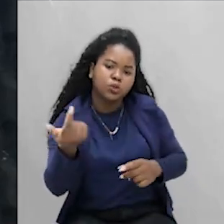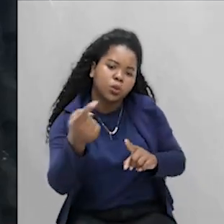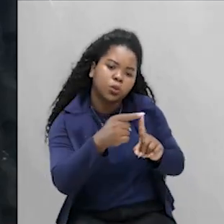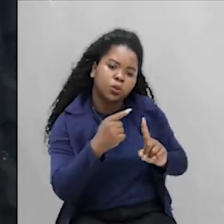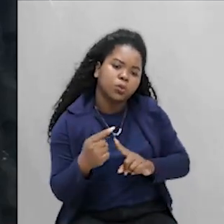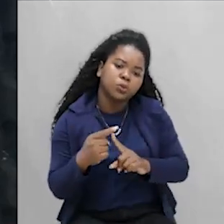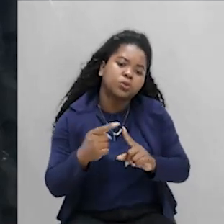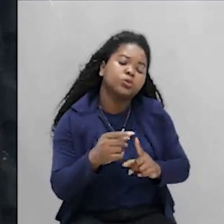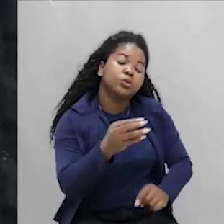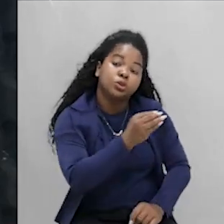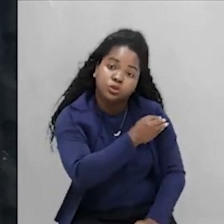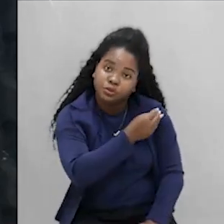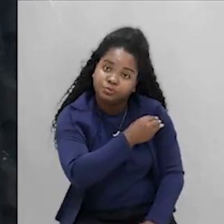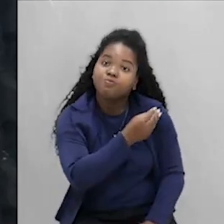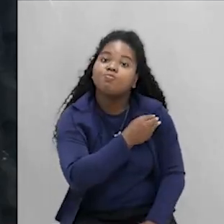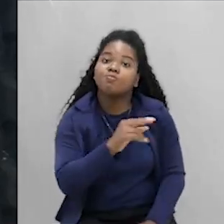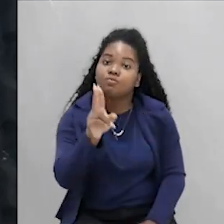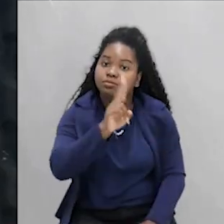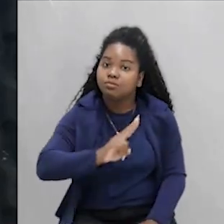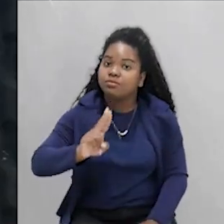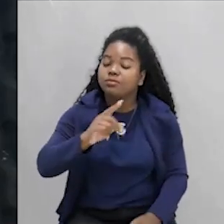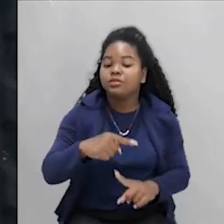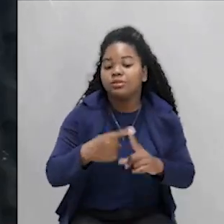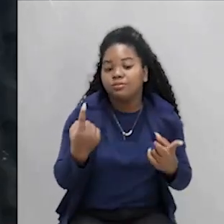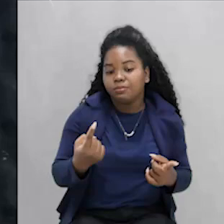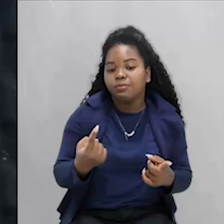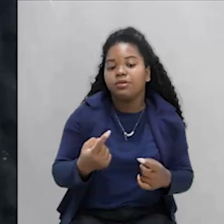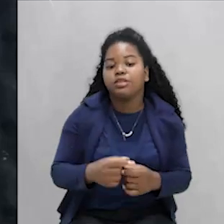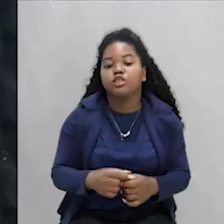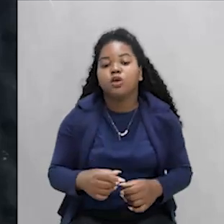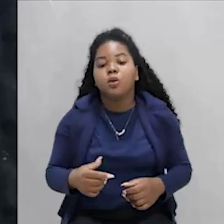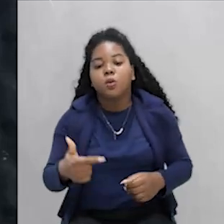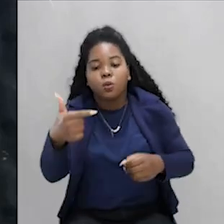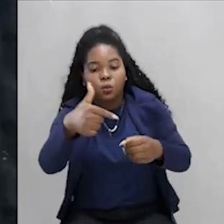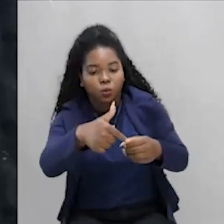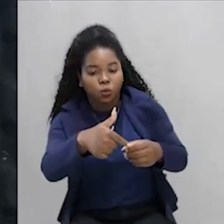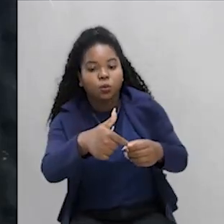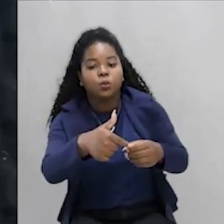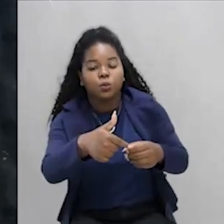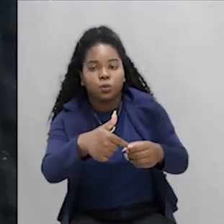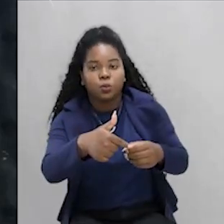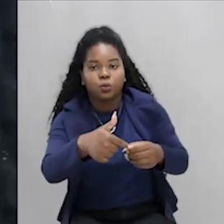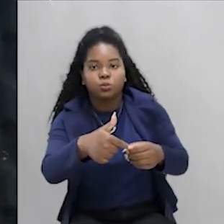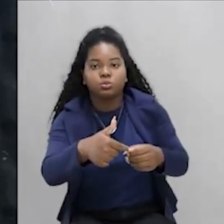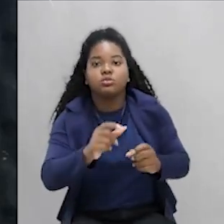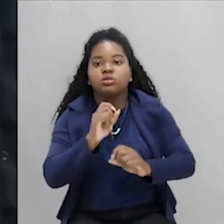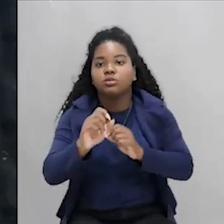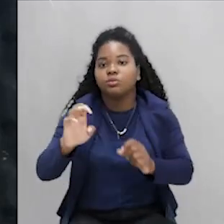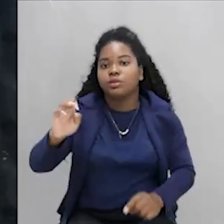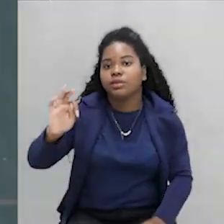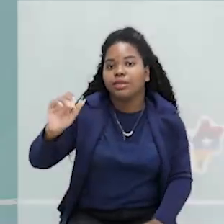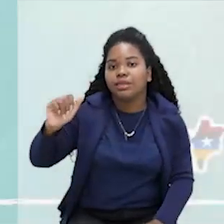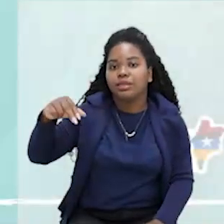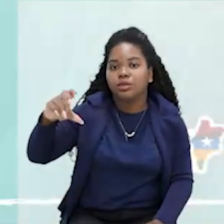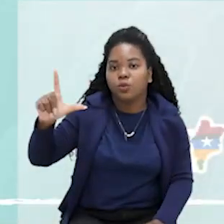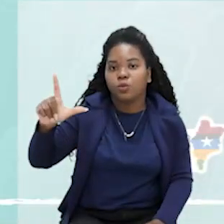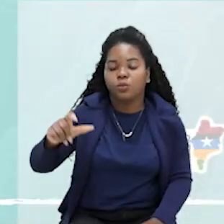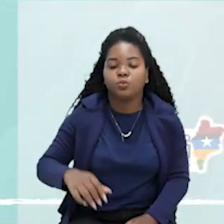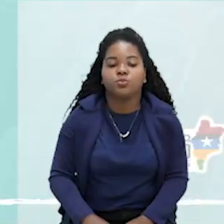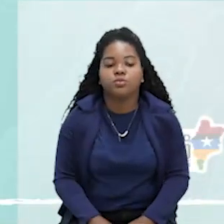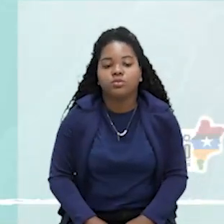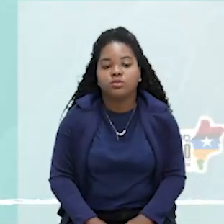tipos de álcools tudo bem mas o álcool combustível é o etanol certo